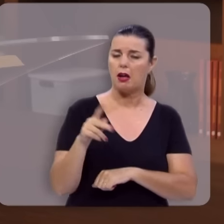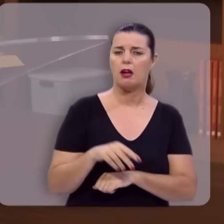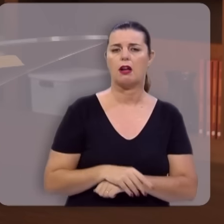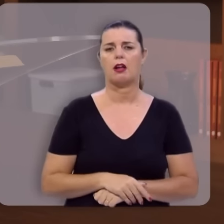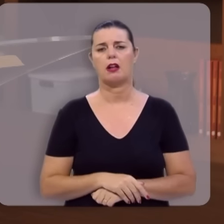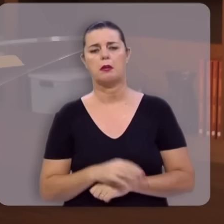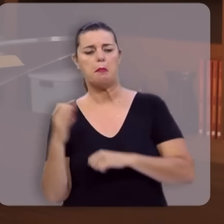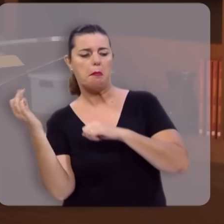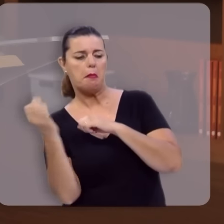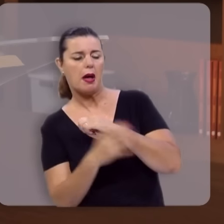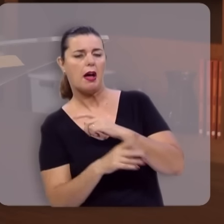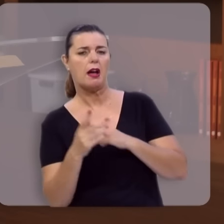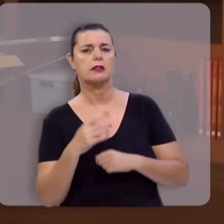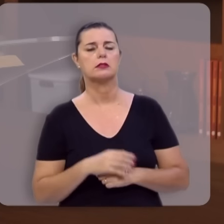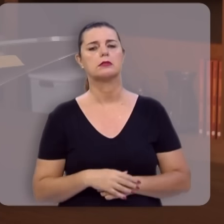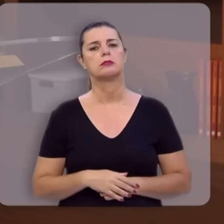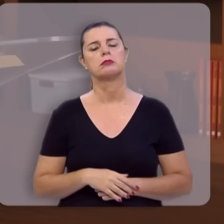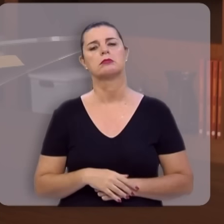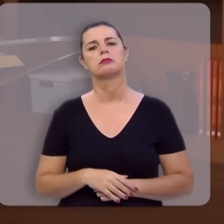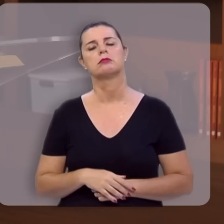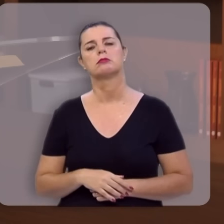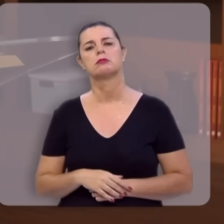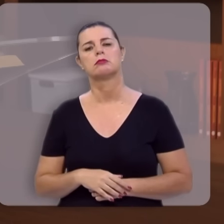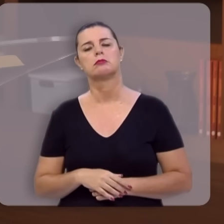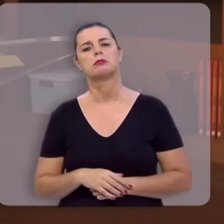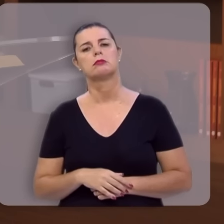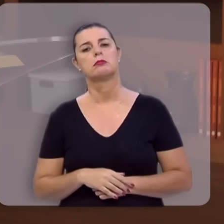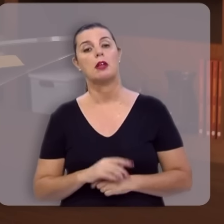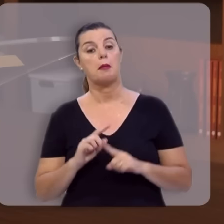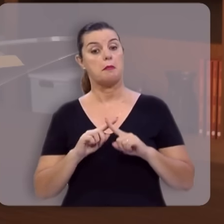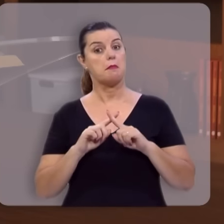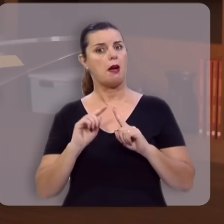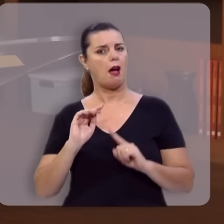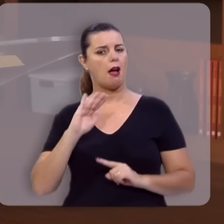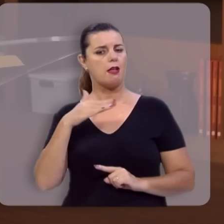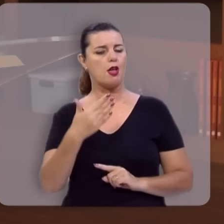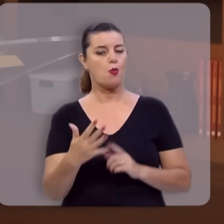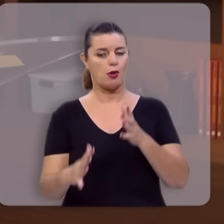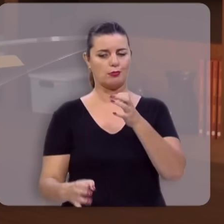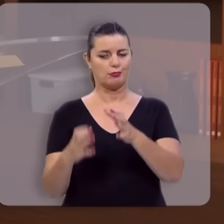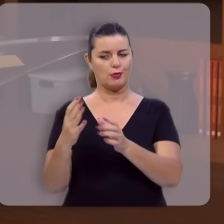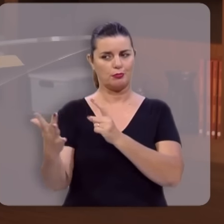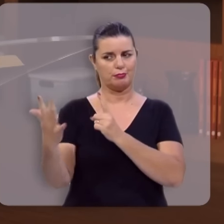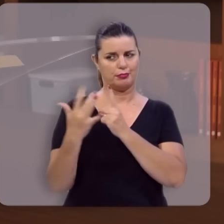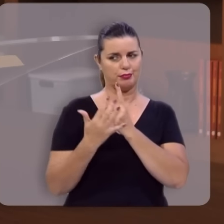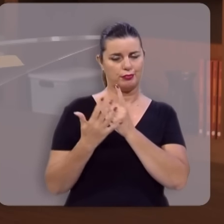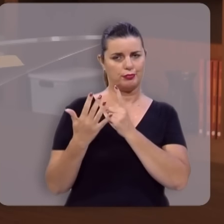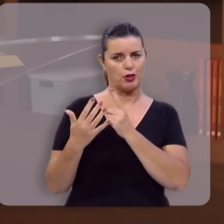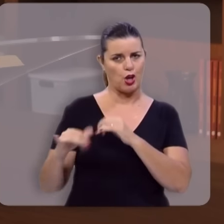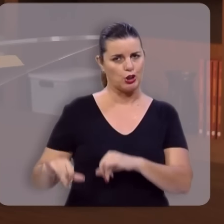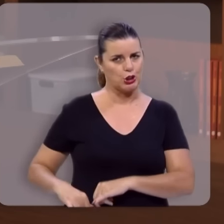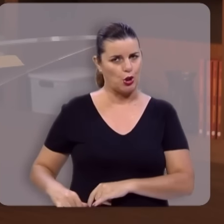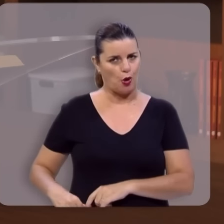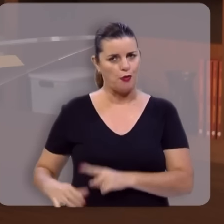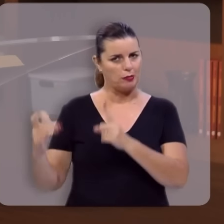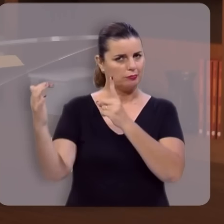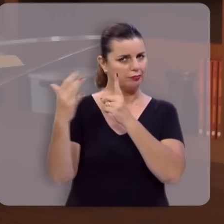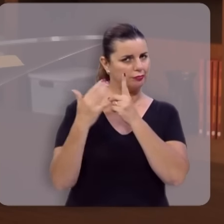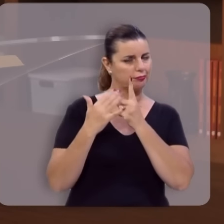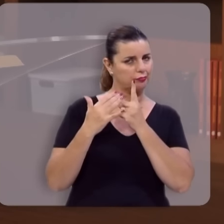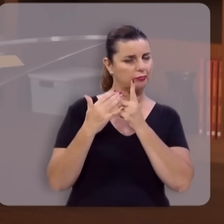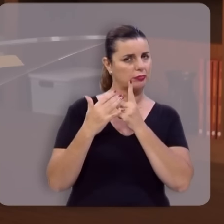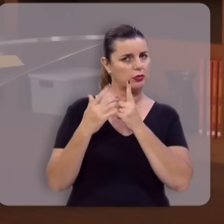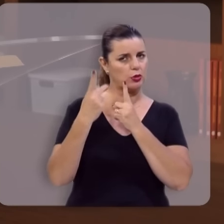acolá, açoitado com varas. Mas enquanto a luta vem, enquanto a dor está pulsando